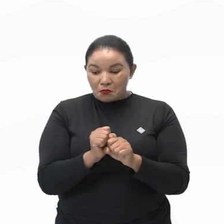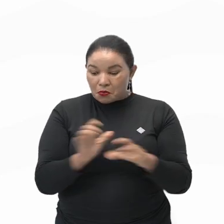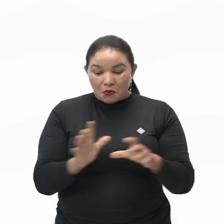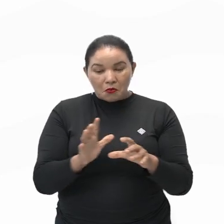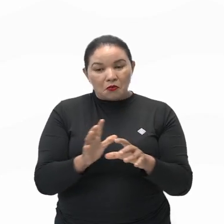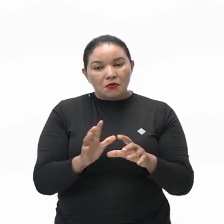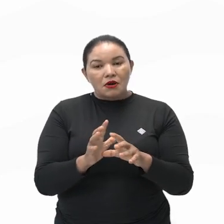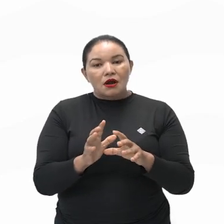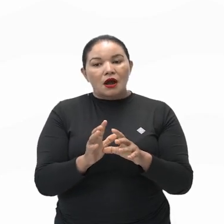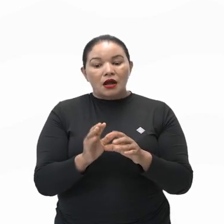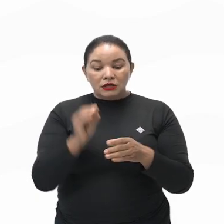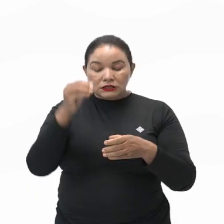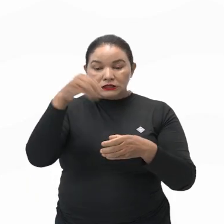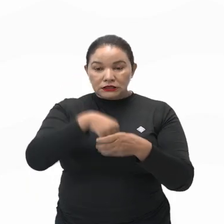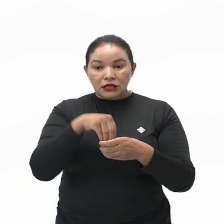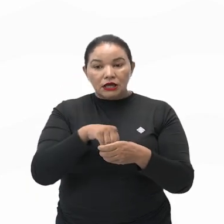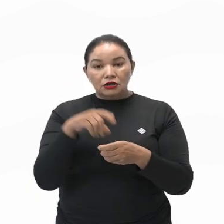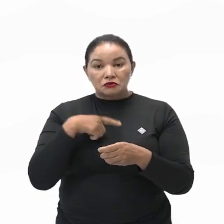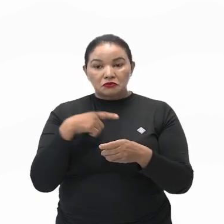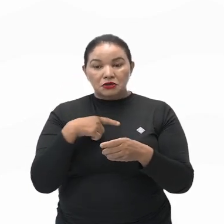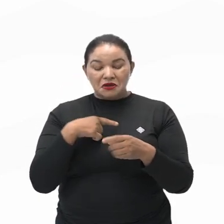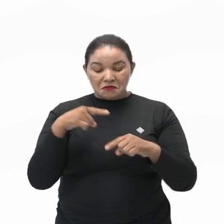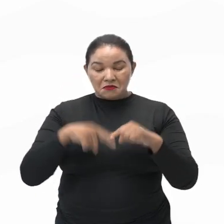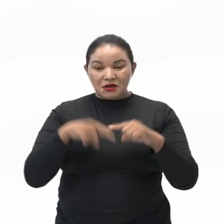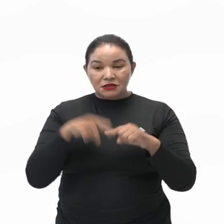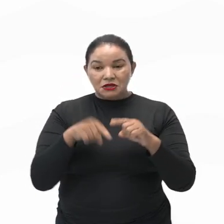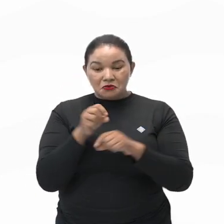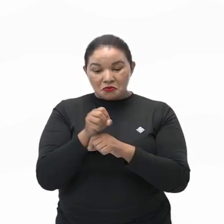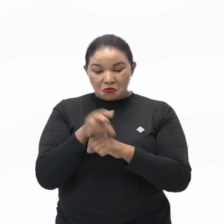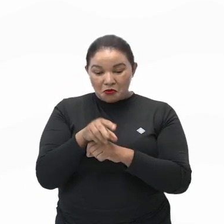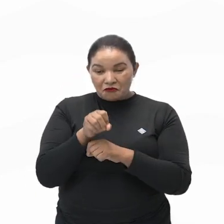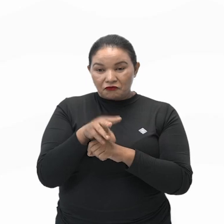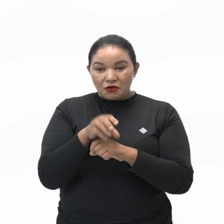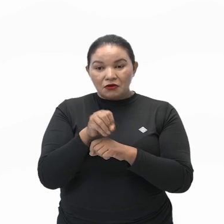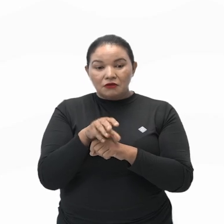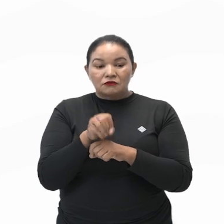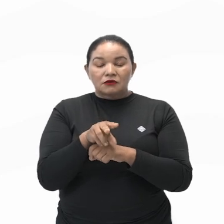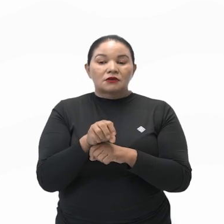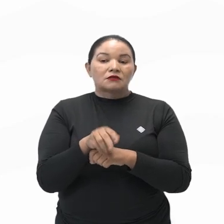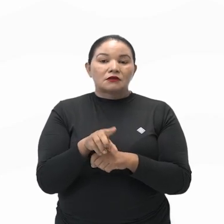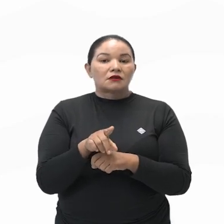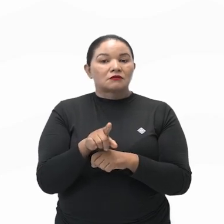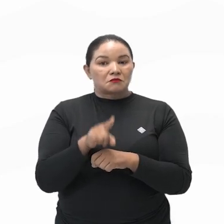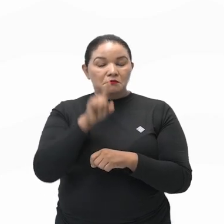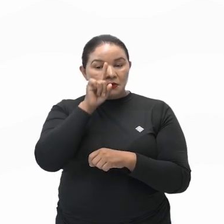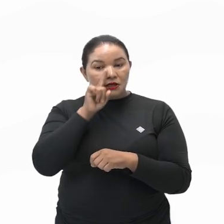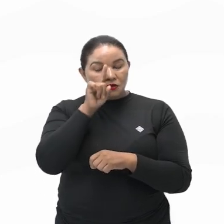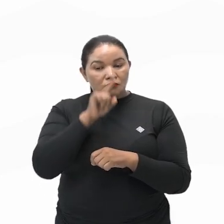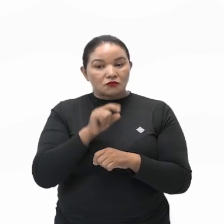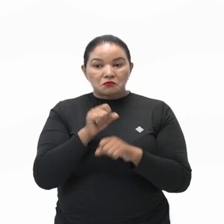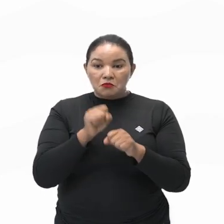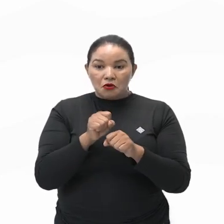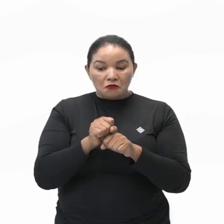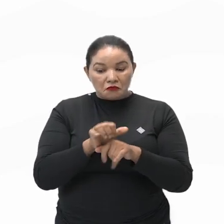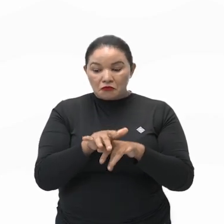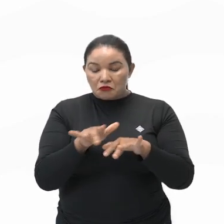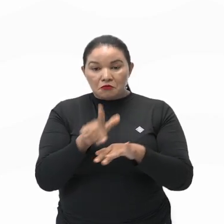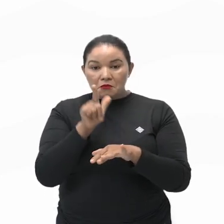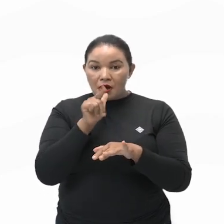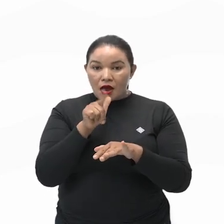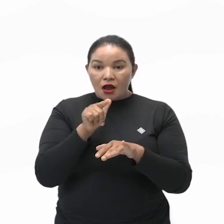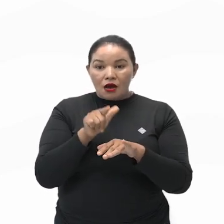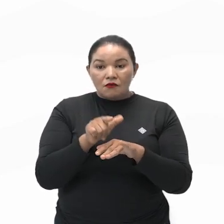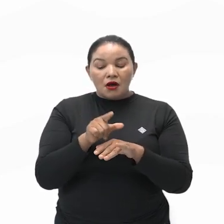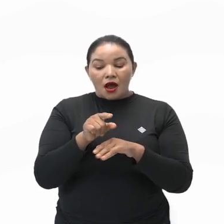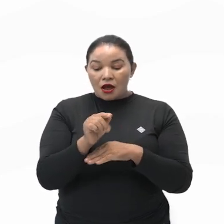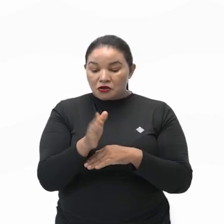nós temos compostos que realmente são tóxicos, que podem ir para a água, e da água os